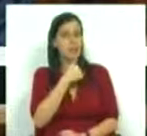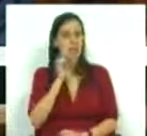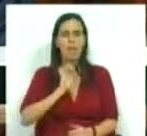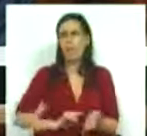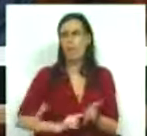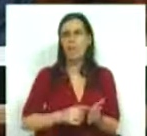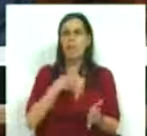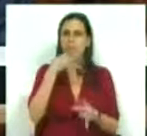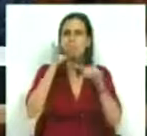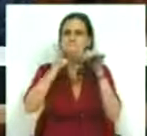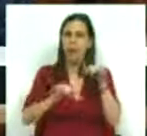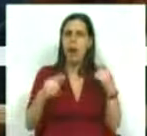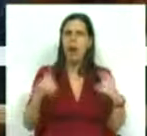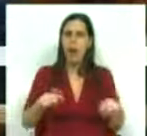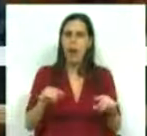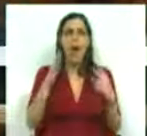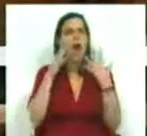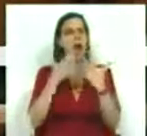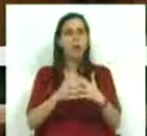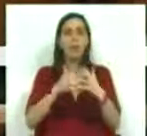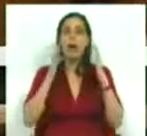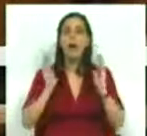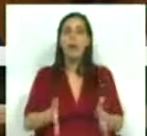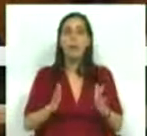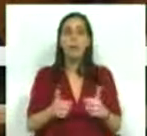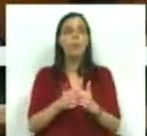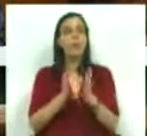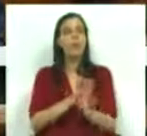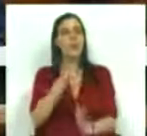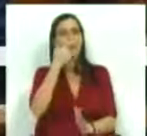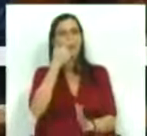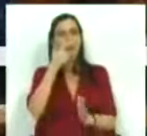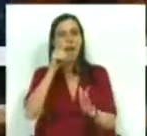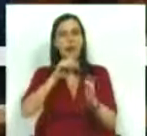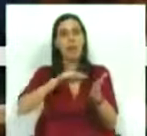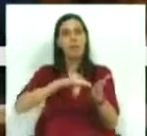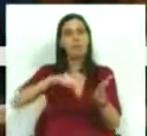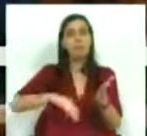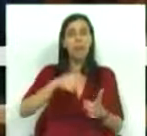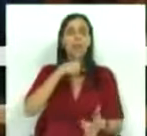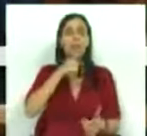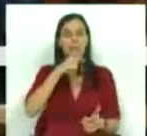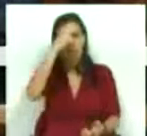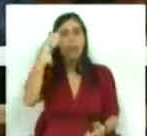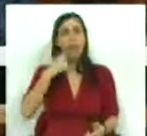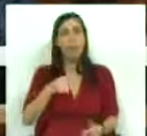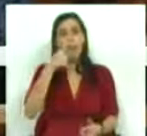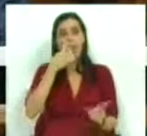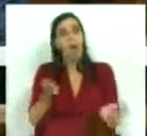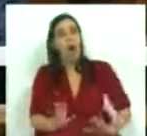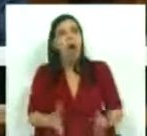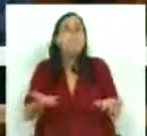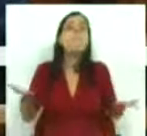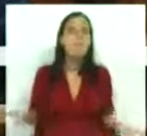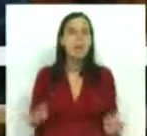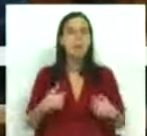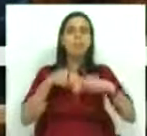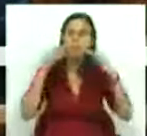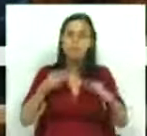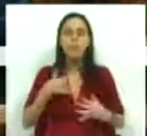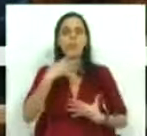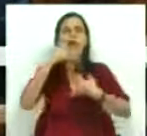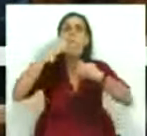são fundamentadas. Que não haja dúvida. Todos preferíamos não subscrever decisões tão duras, mas estamos